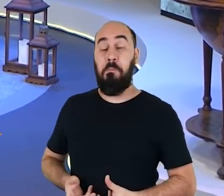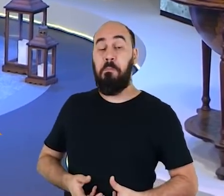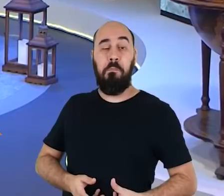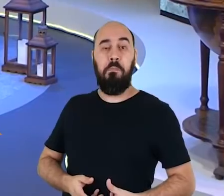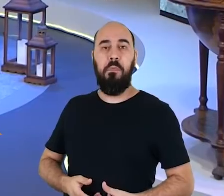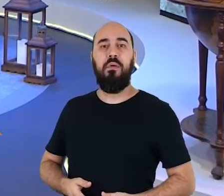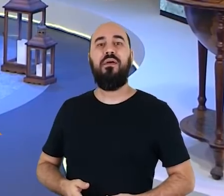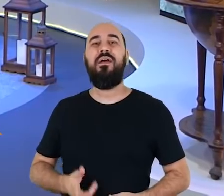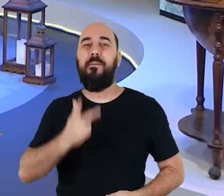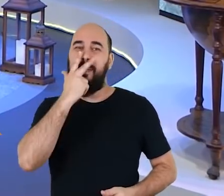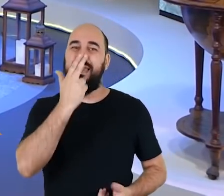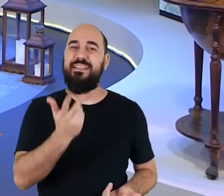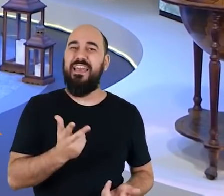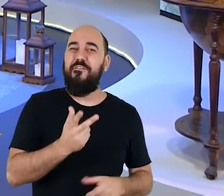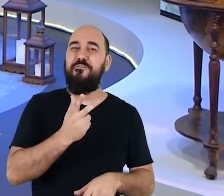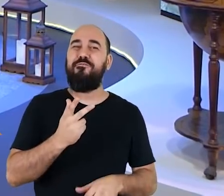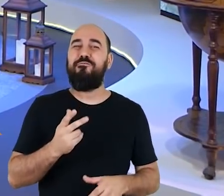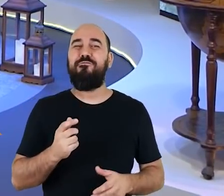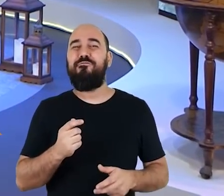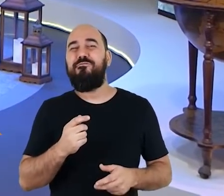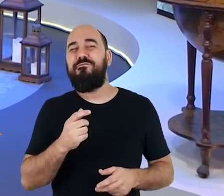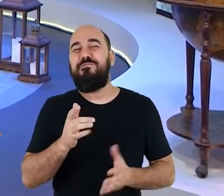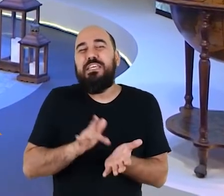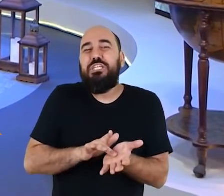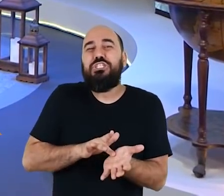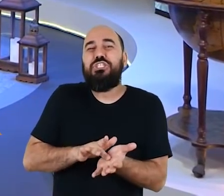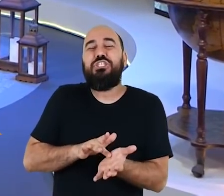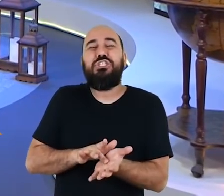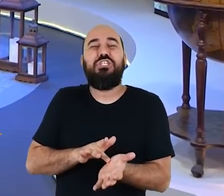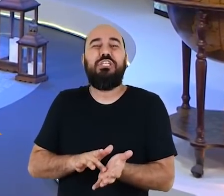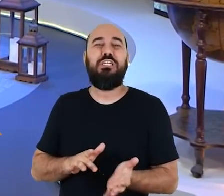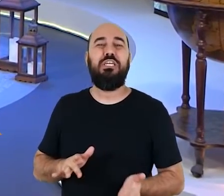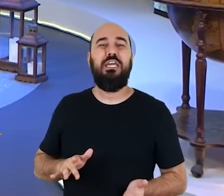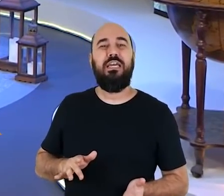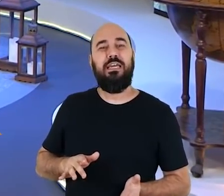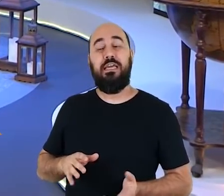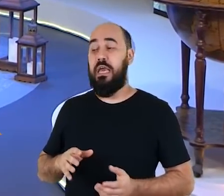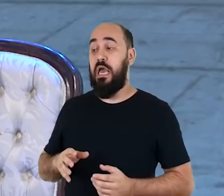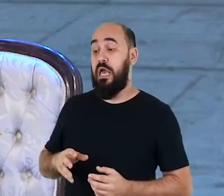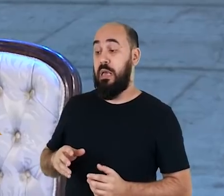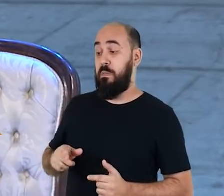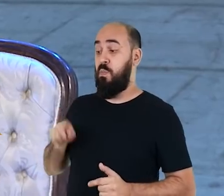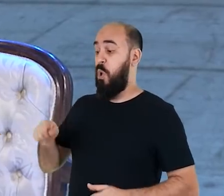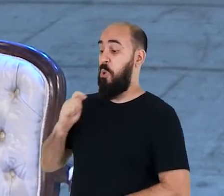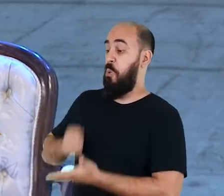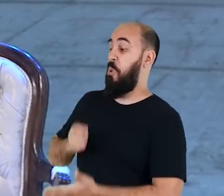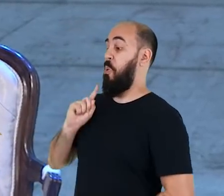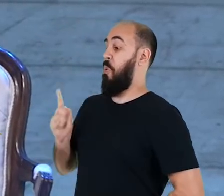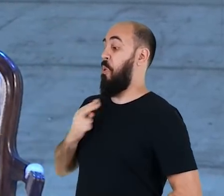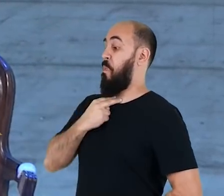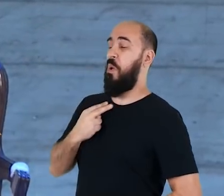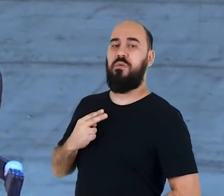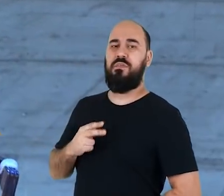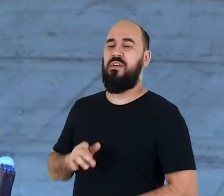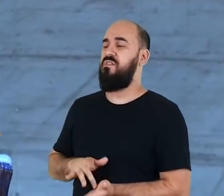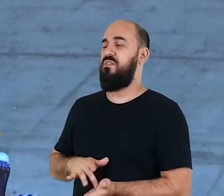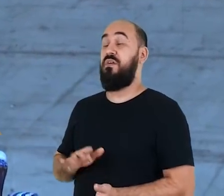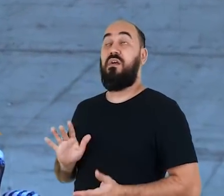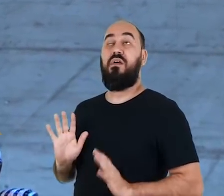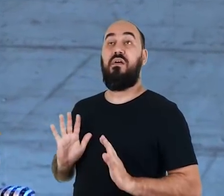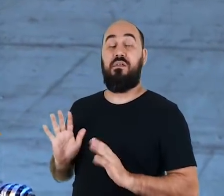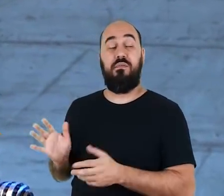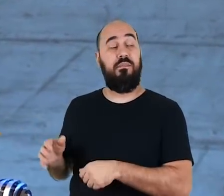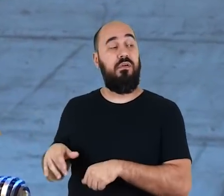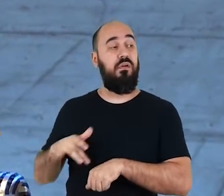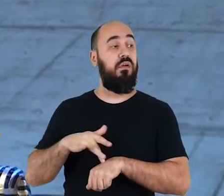fingirem que ignoravam os procedimentos errôneos do comércio no templo. O Talmud, que é um tratado judeu